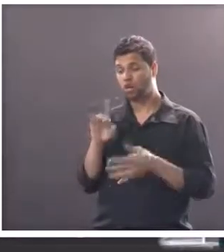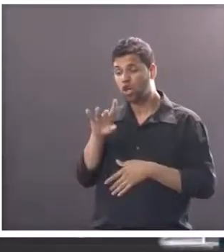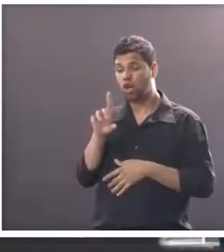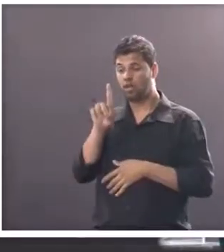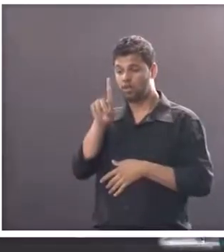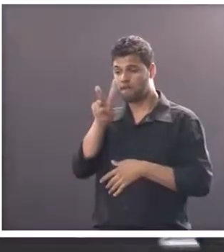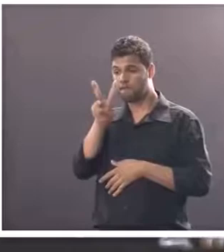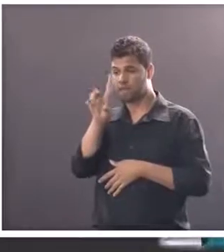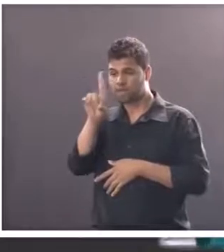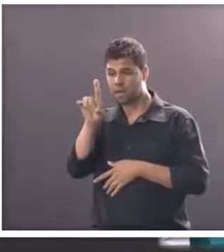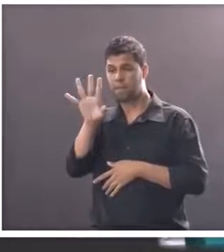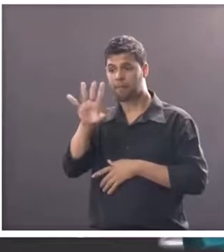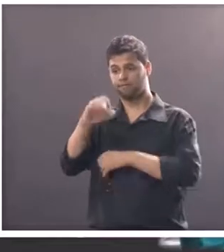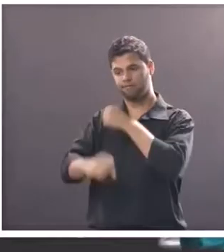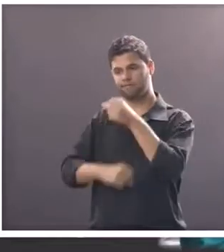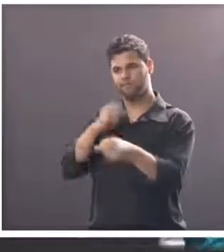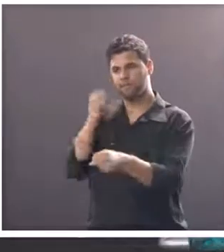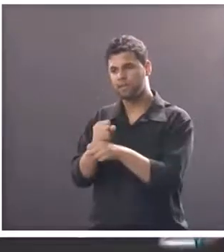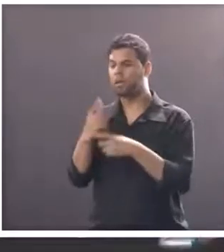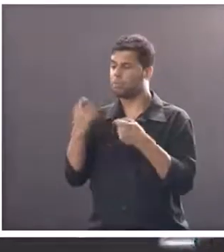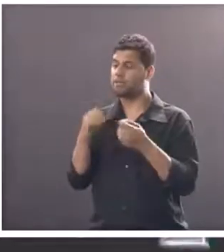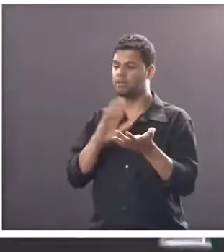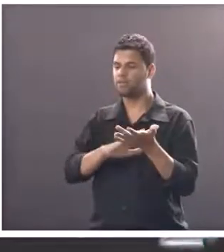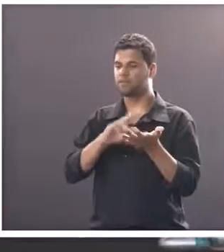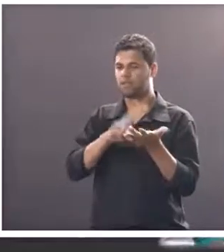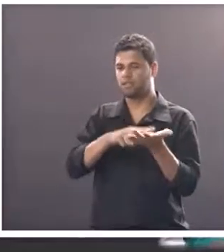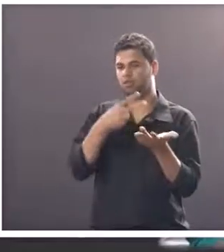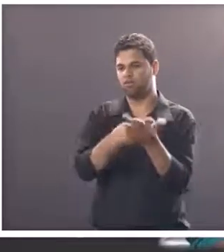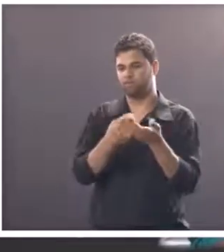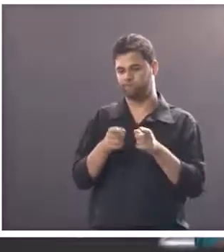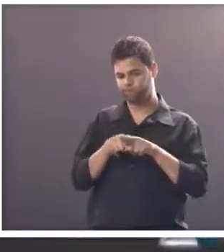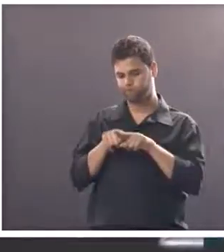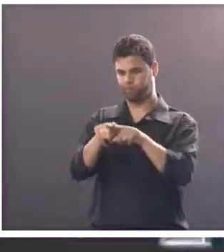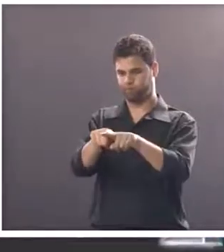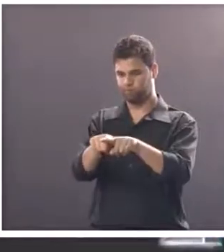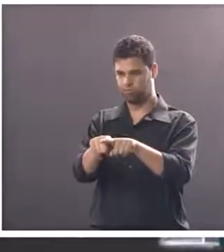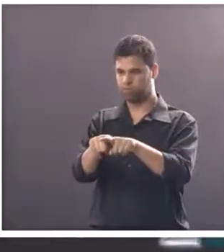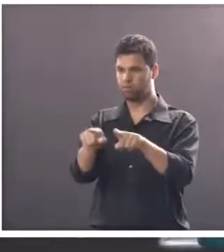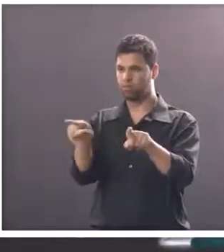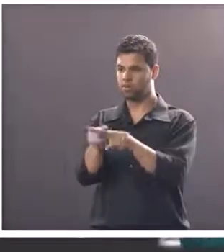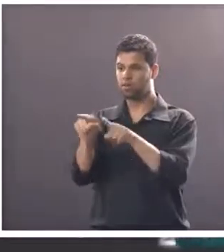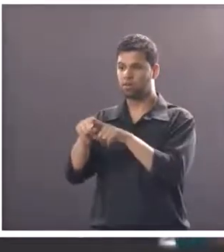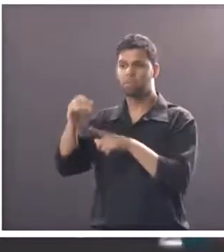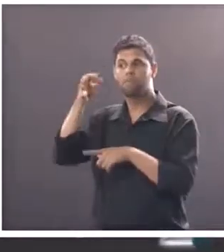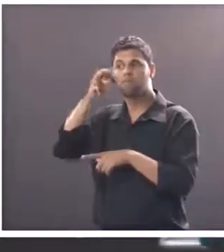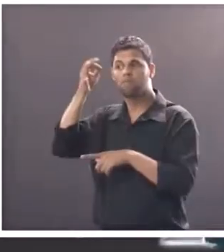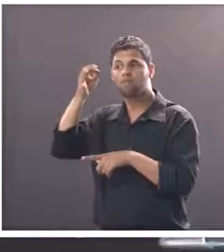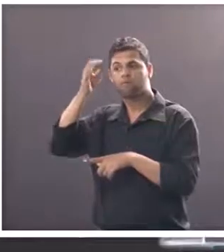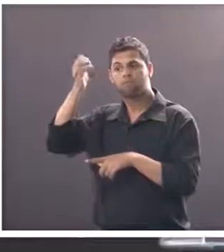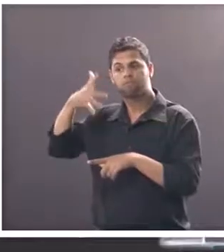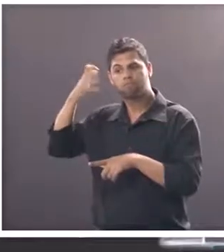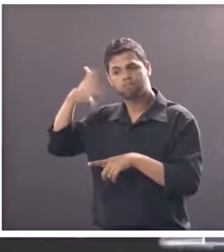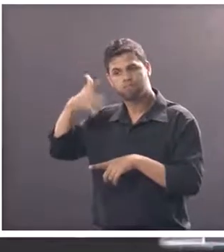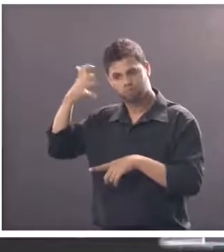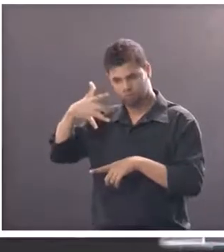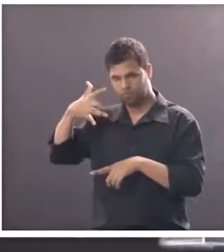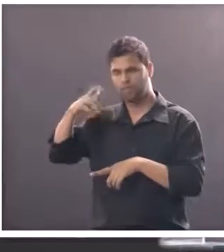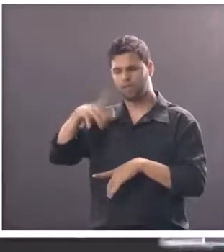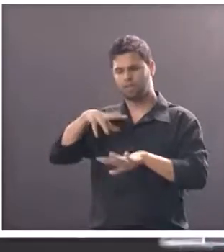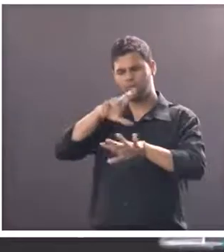nos cinemas com tradução simultânea, né, ali gravada, e com audiodescrição. Então são